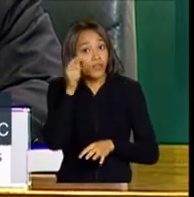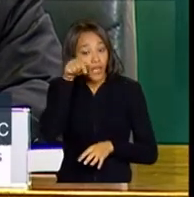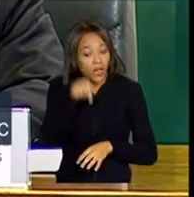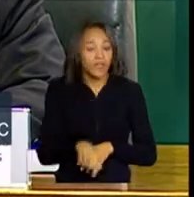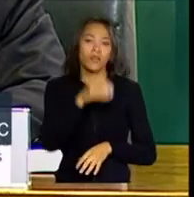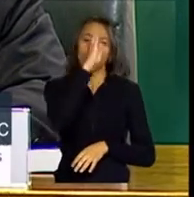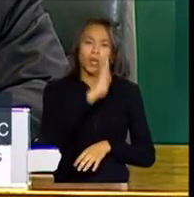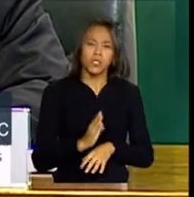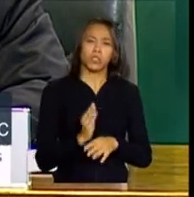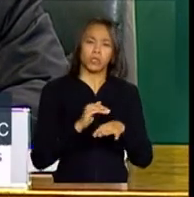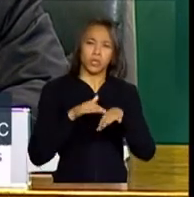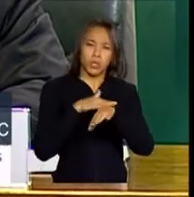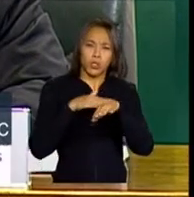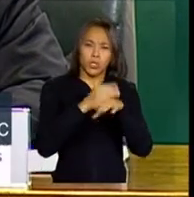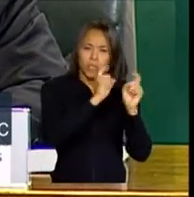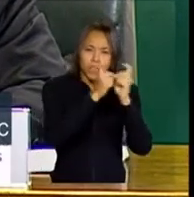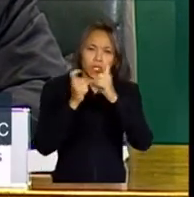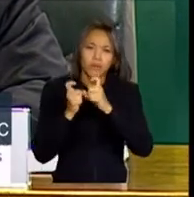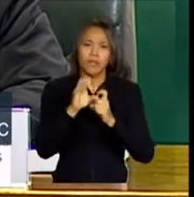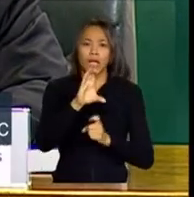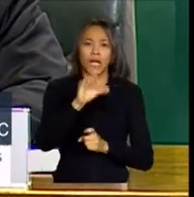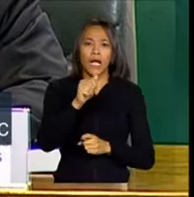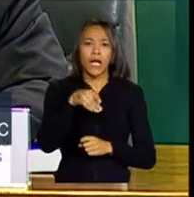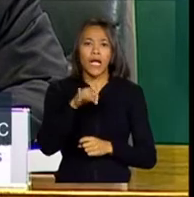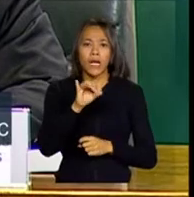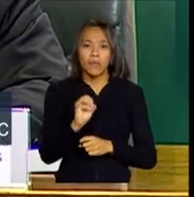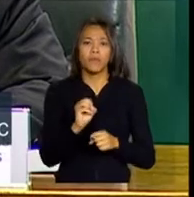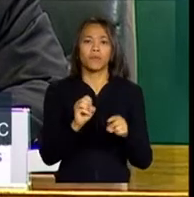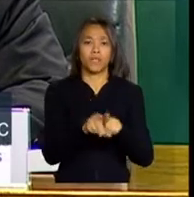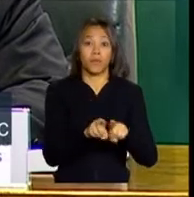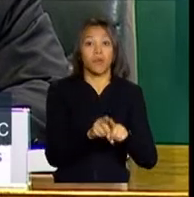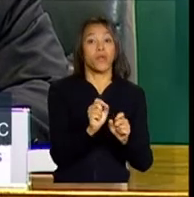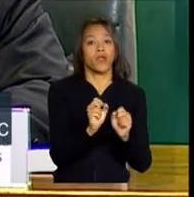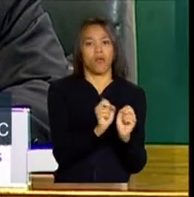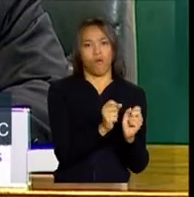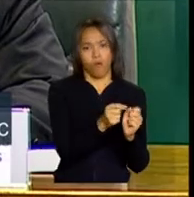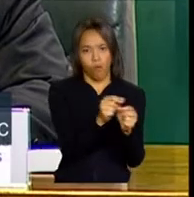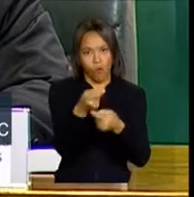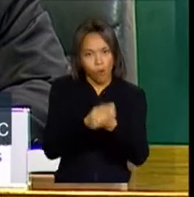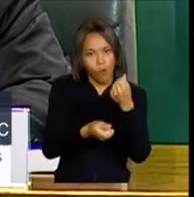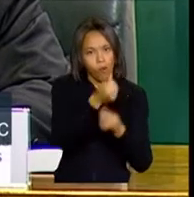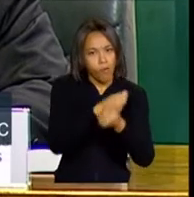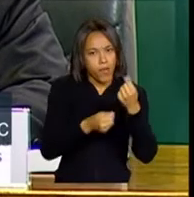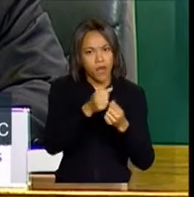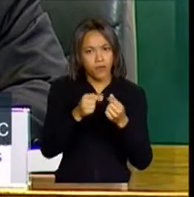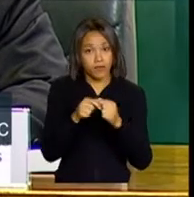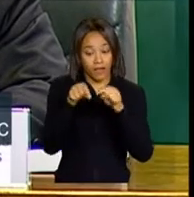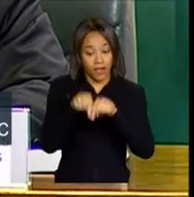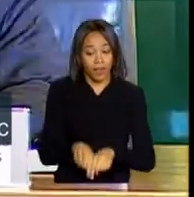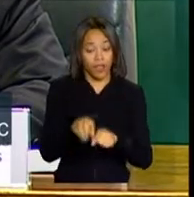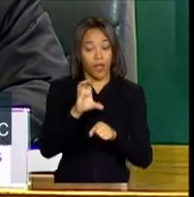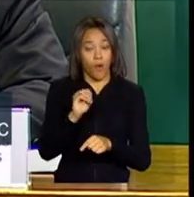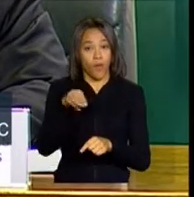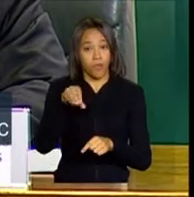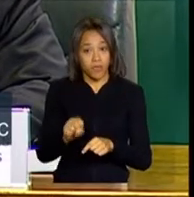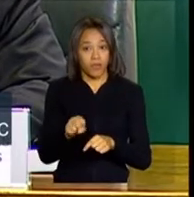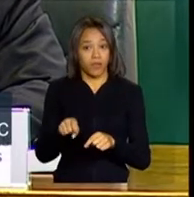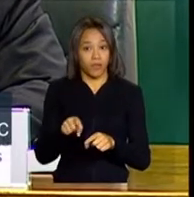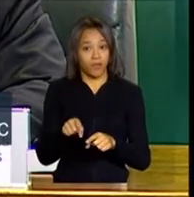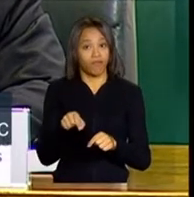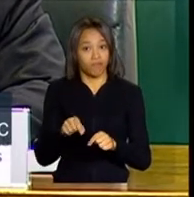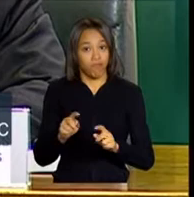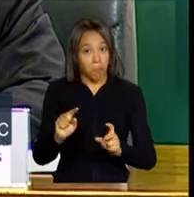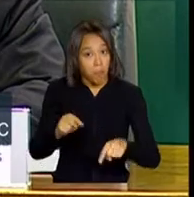Brasileira de discussão da relação entre câmbio e Comércio lançada no IMC de forma um tanto provocadora em 2011